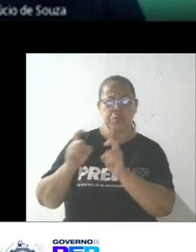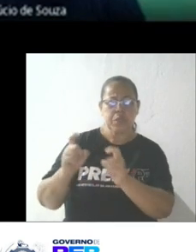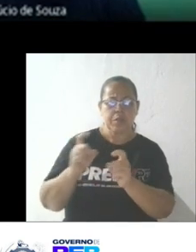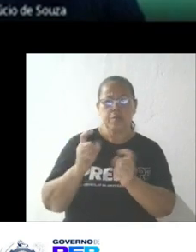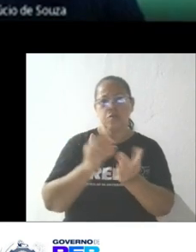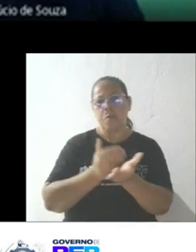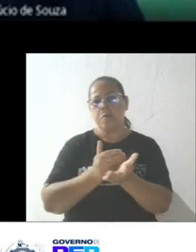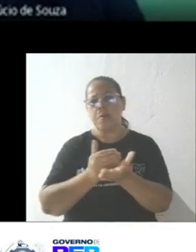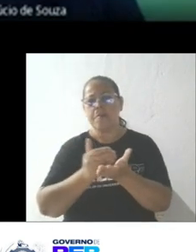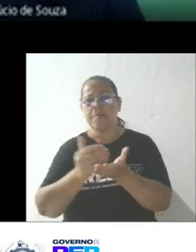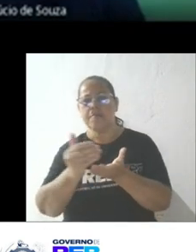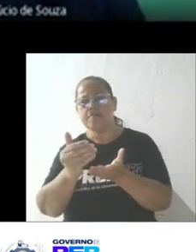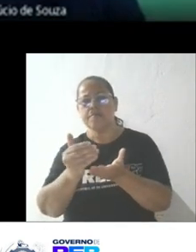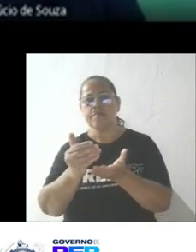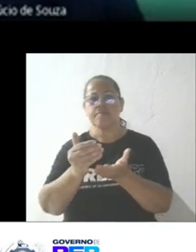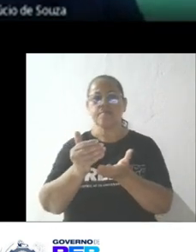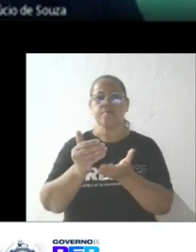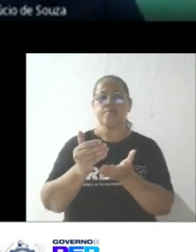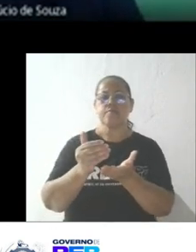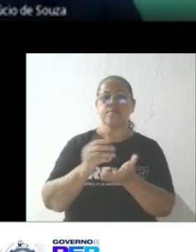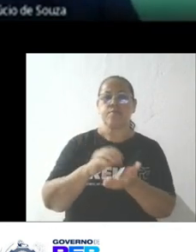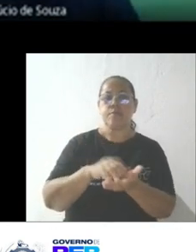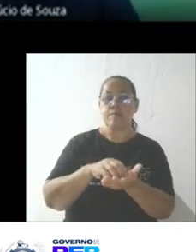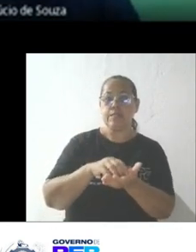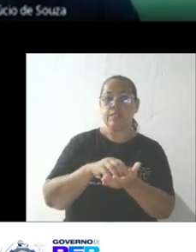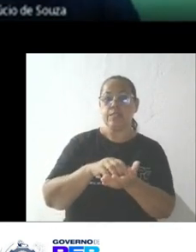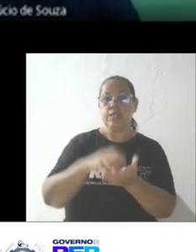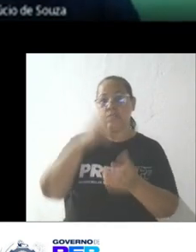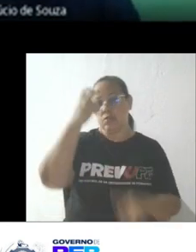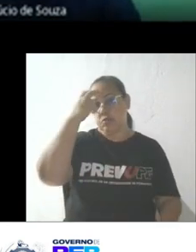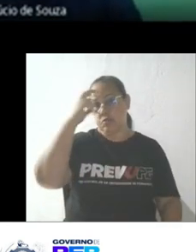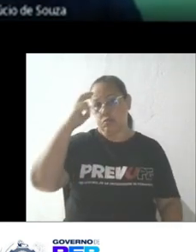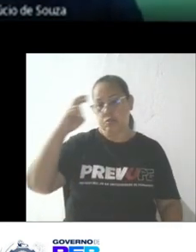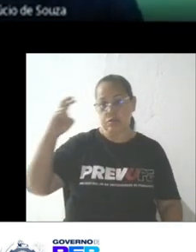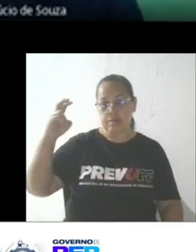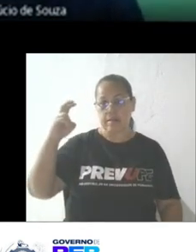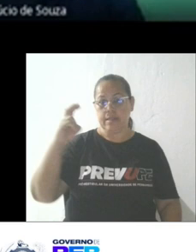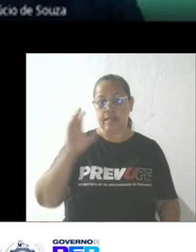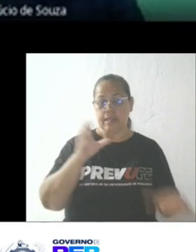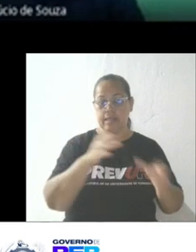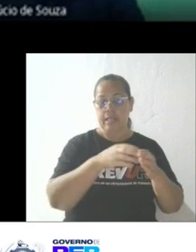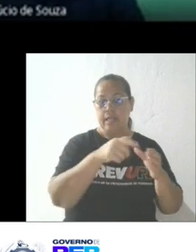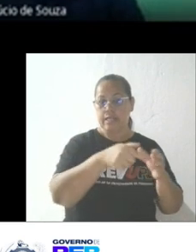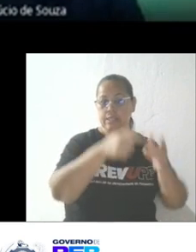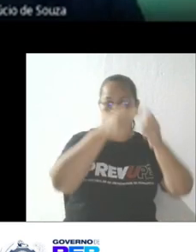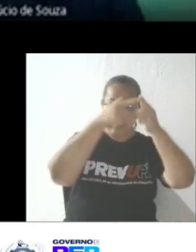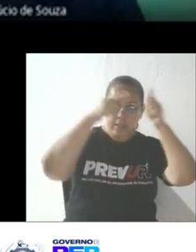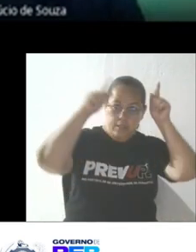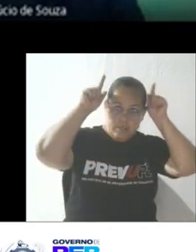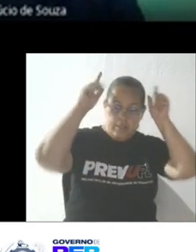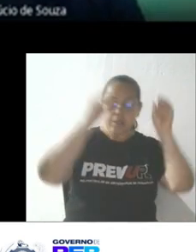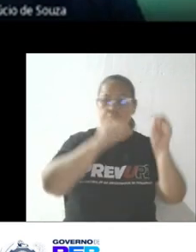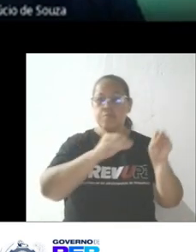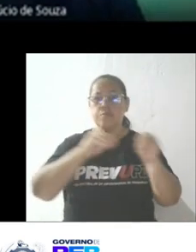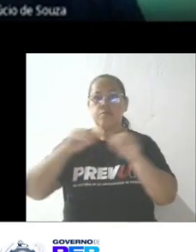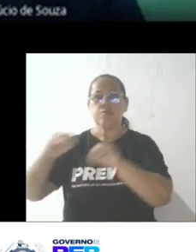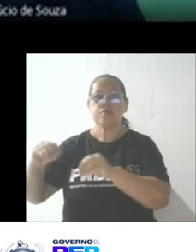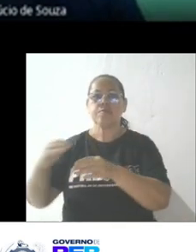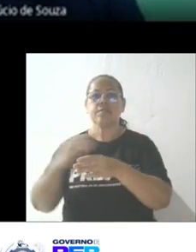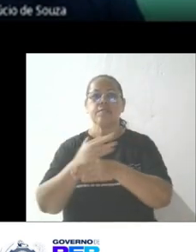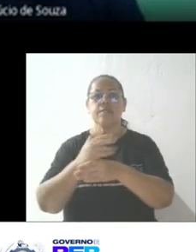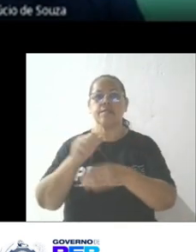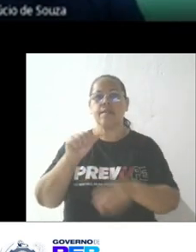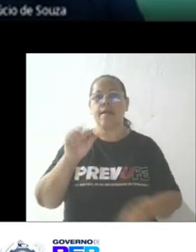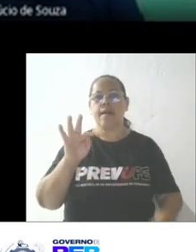que o centro cultural deslocou-se das colônias gregas para a cidade de Atenas nesse período faz